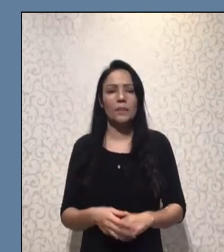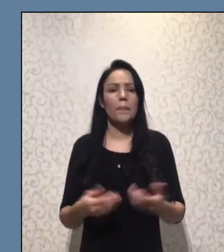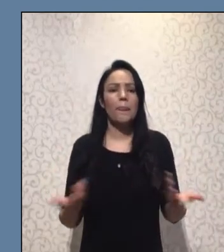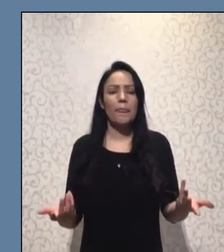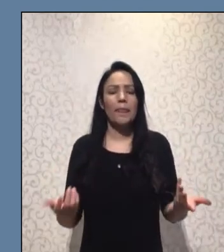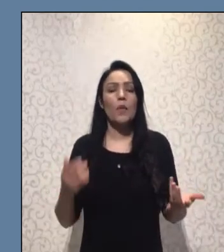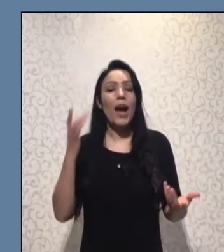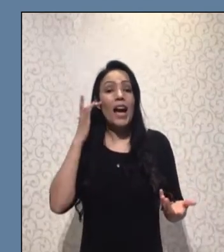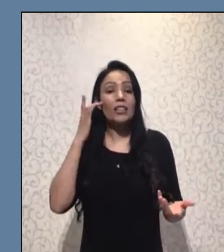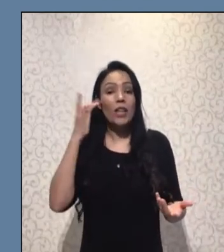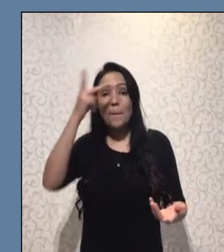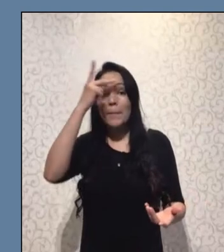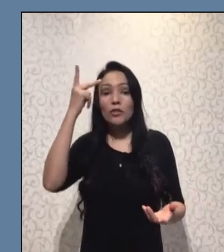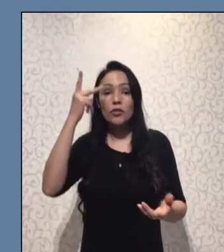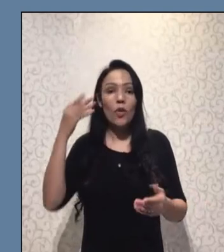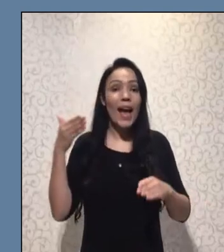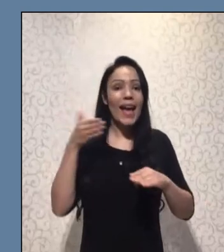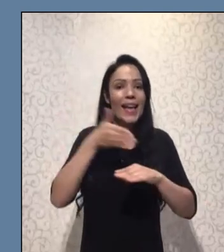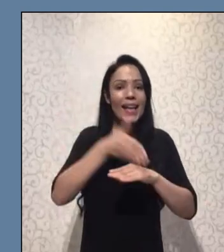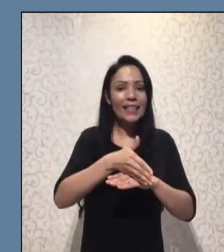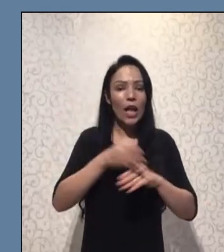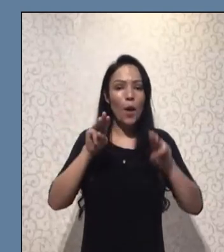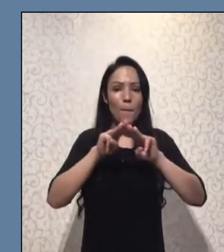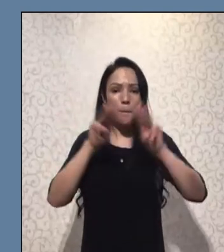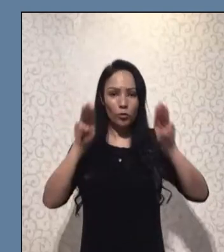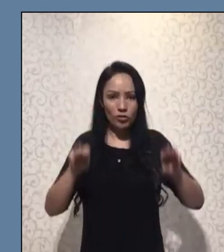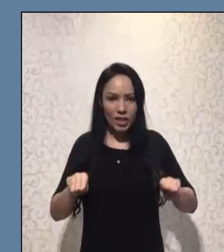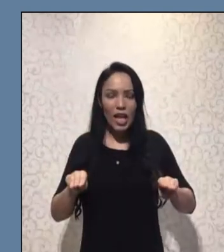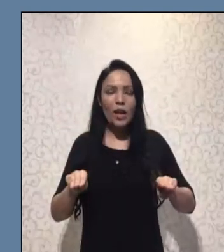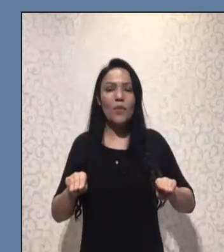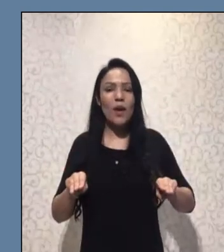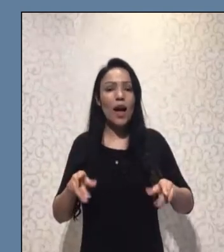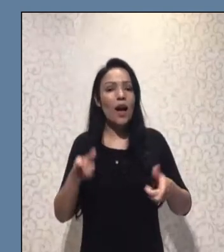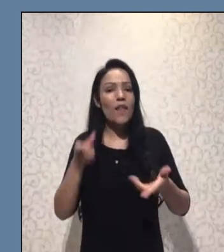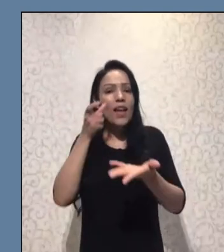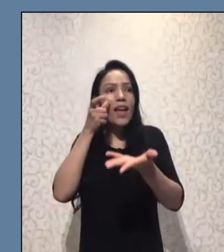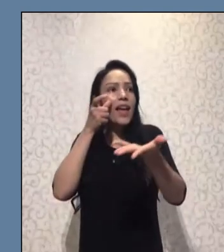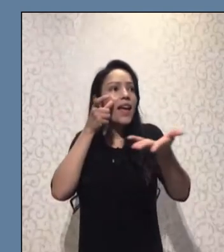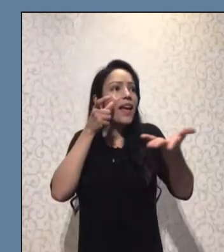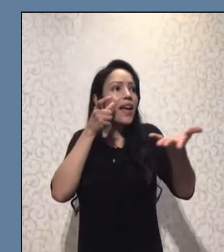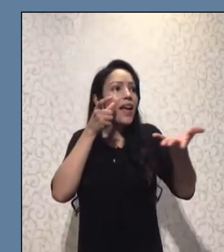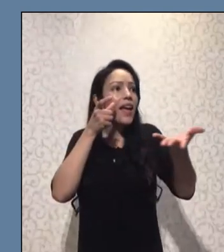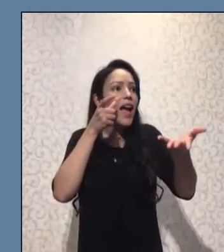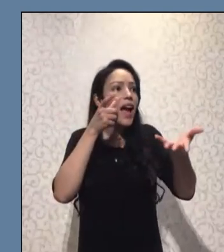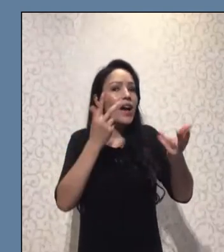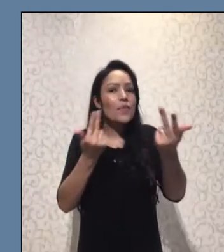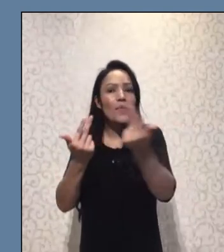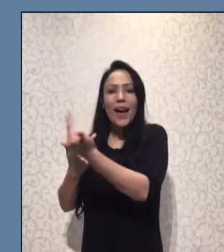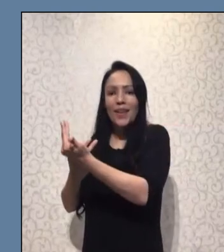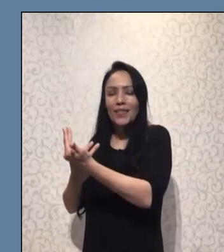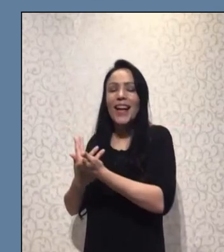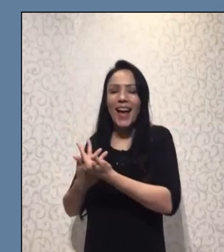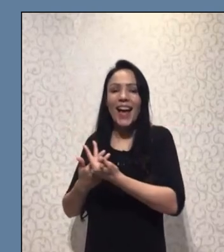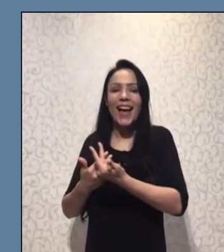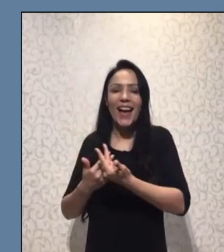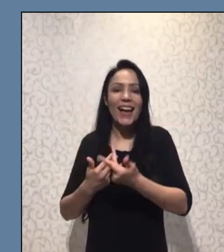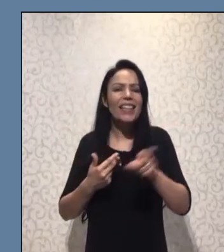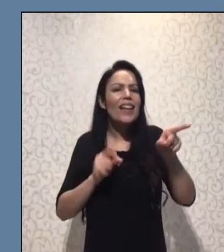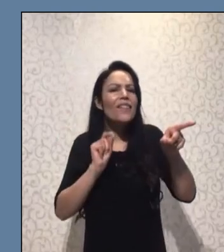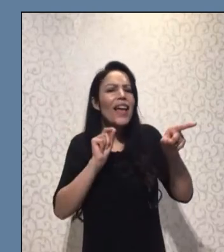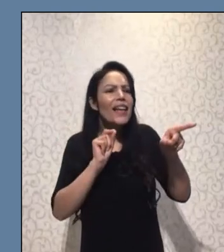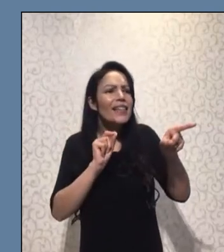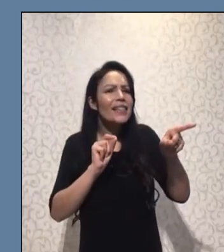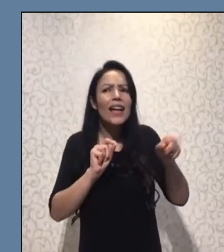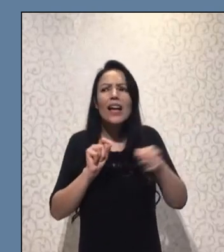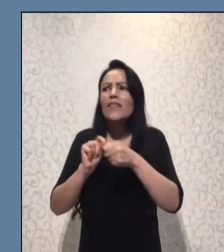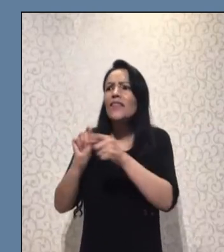e se reconhecem, não porque são figuras negras pintadas, mas quem fez aquilo lá é um